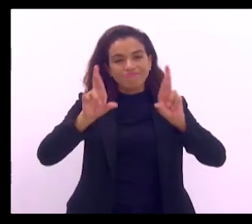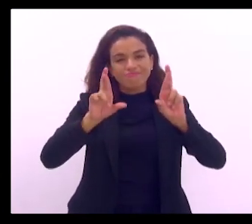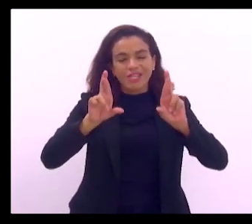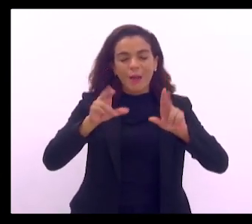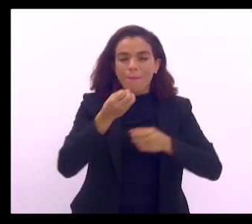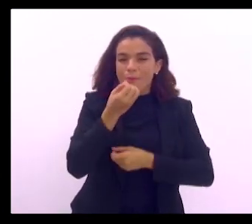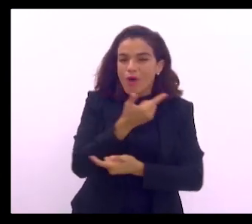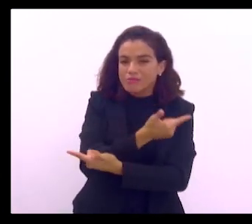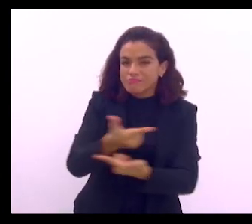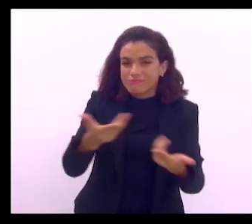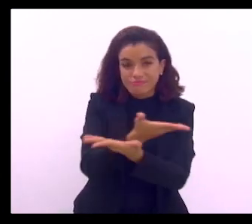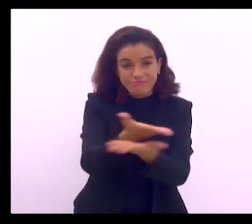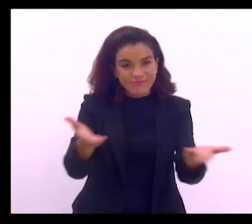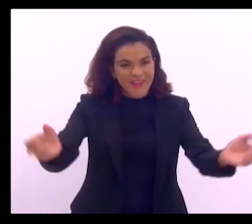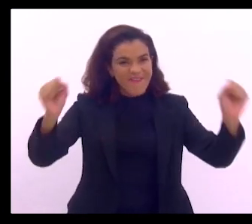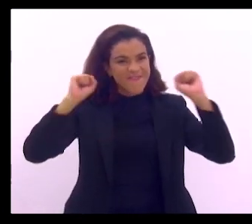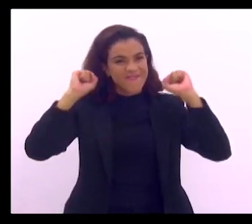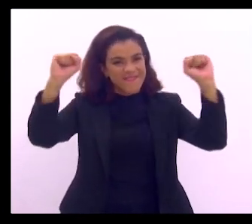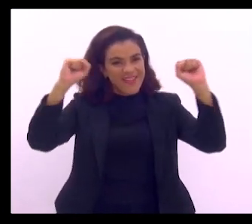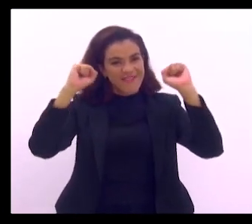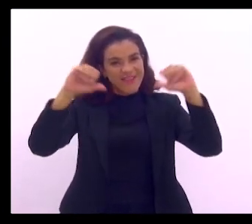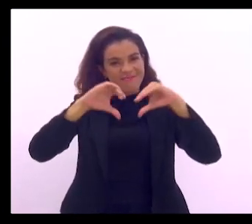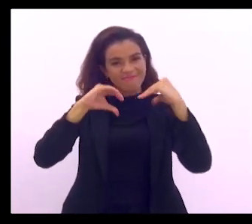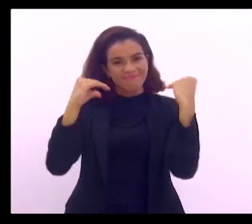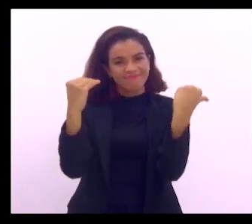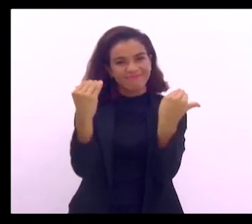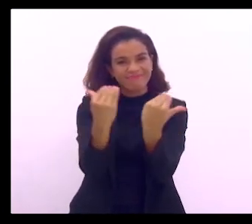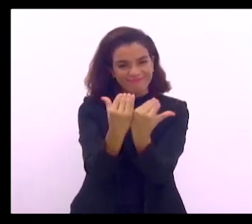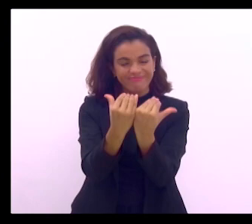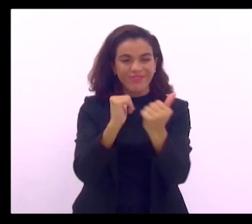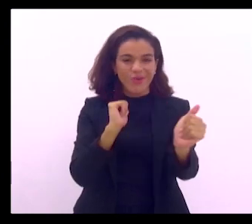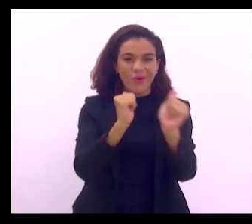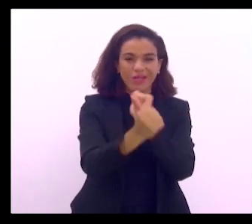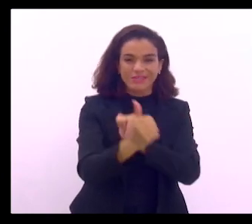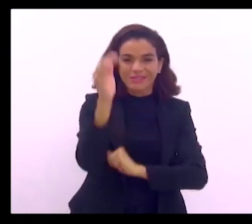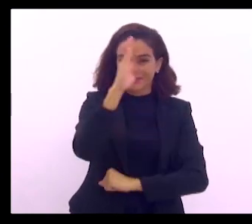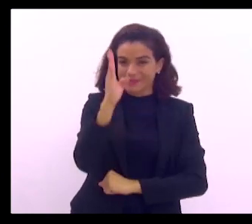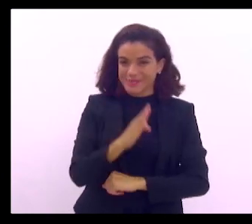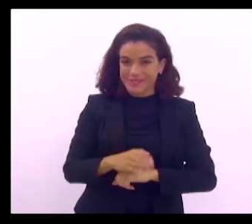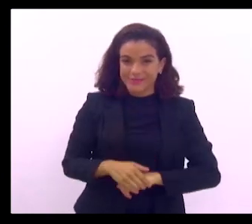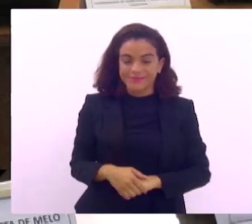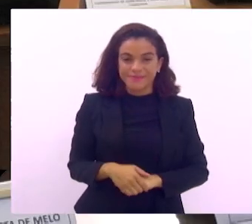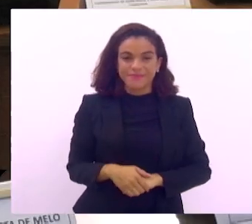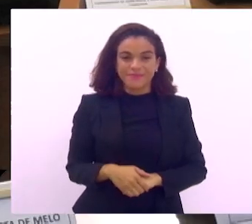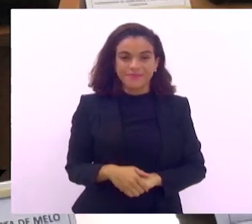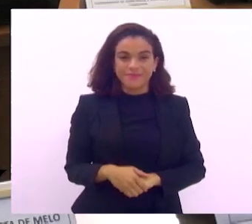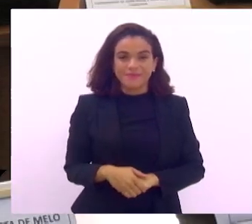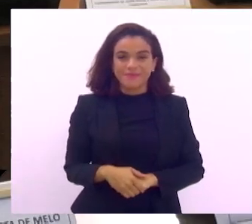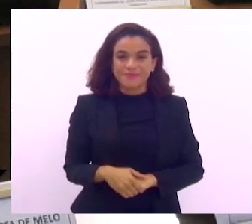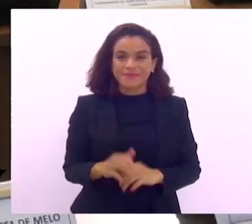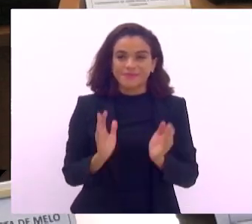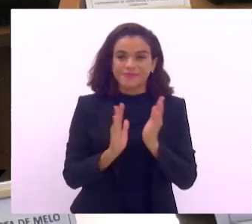todos e que viva Célio de Barros, viva o atletismo nacional.